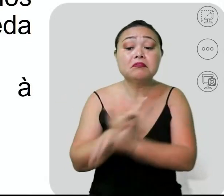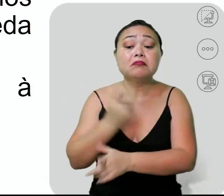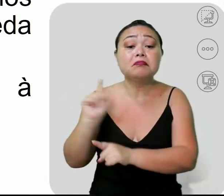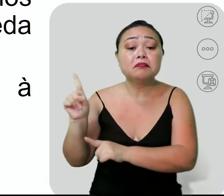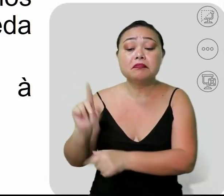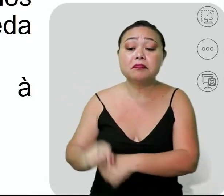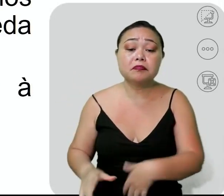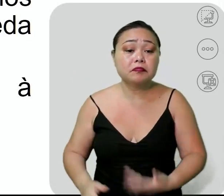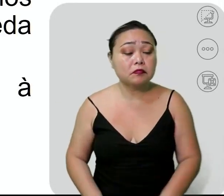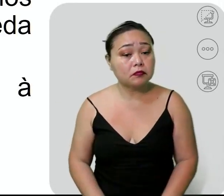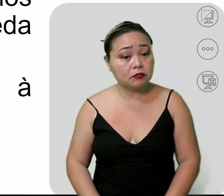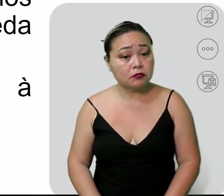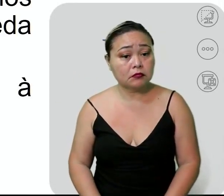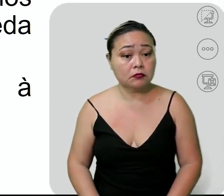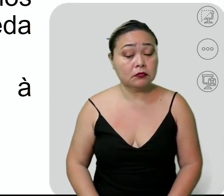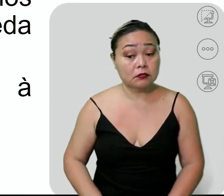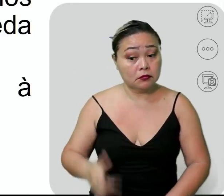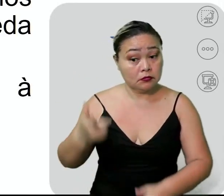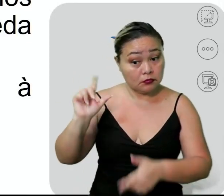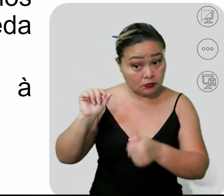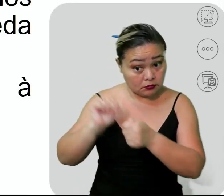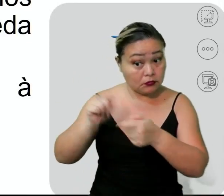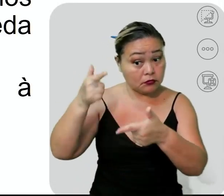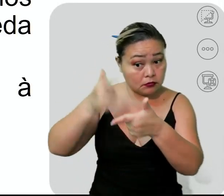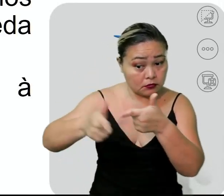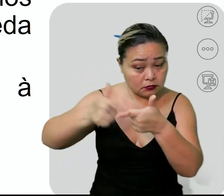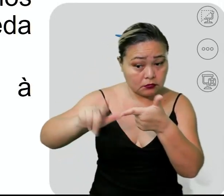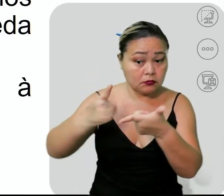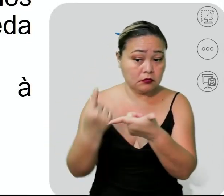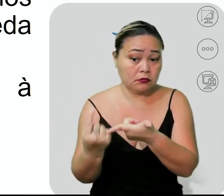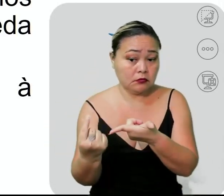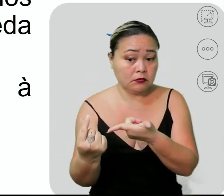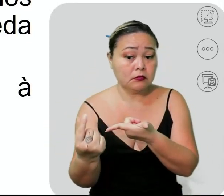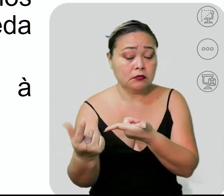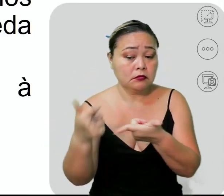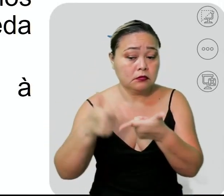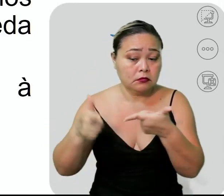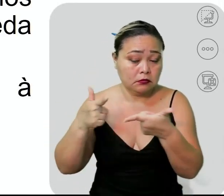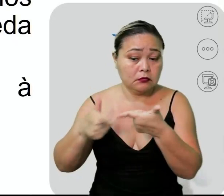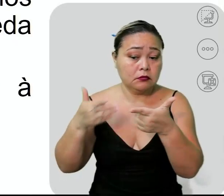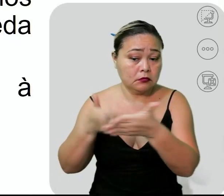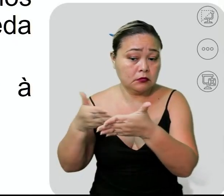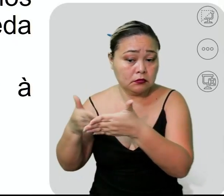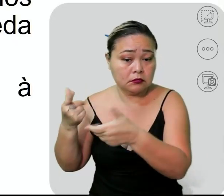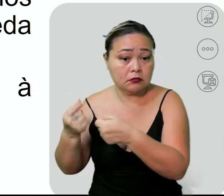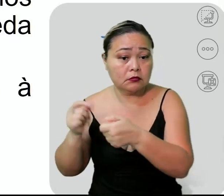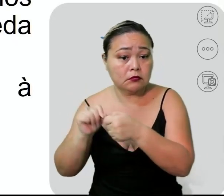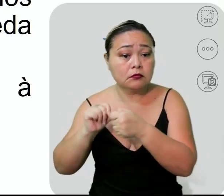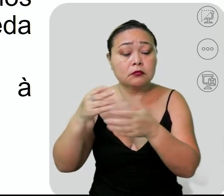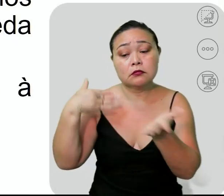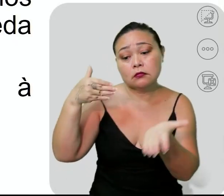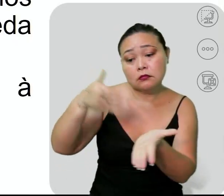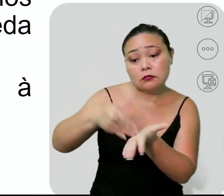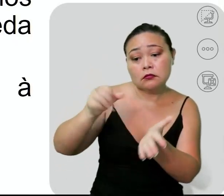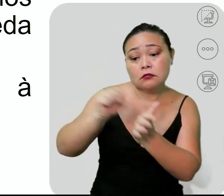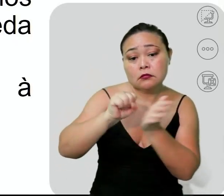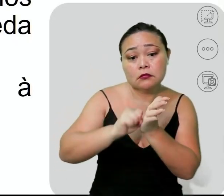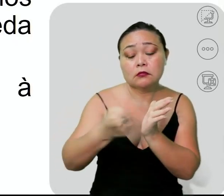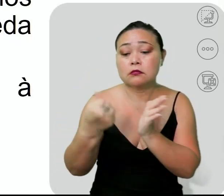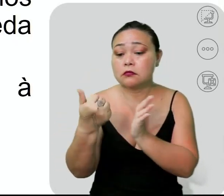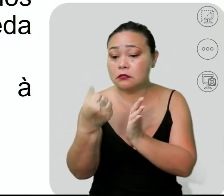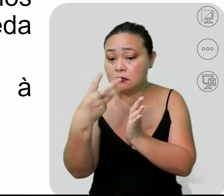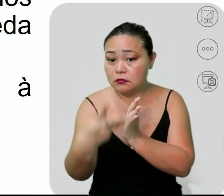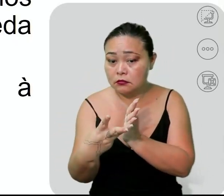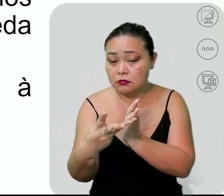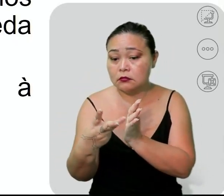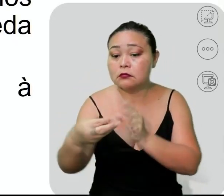cidades medievais. Houve uma crise econômica, já para começar. No final do século XIII, as